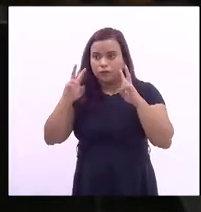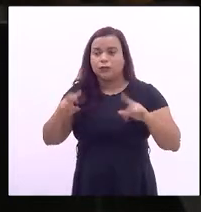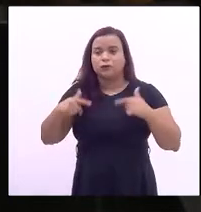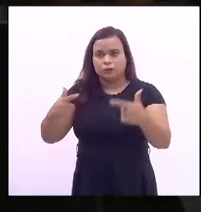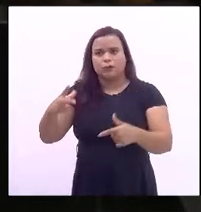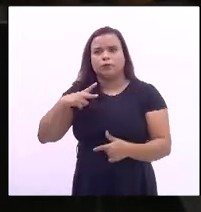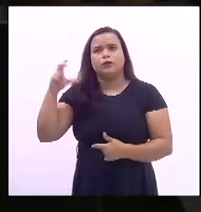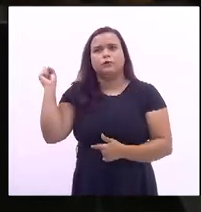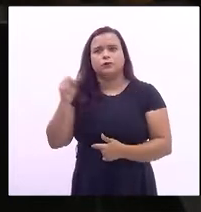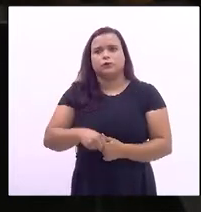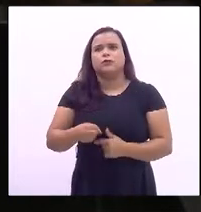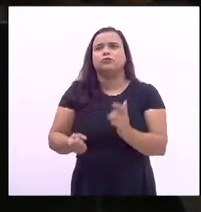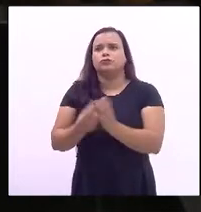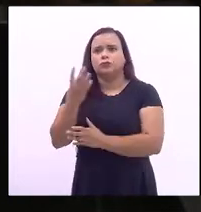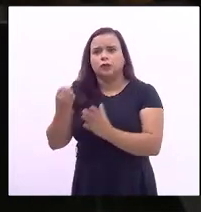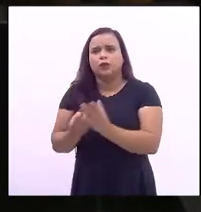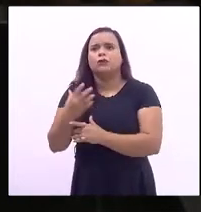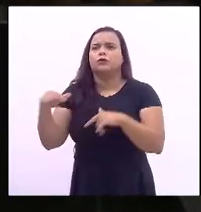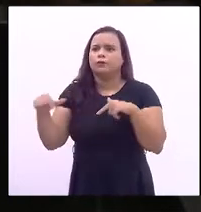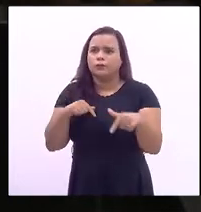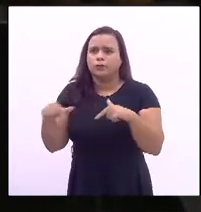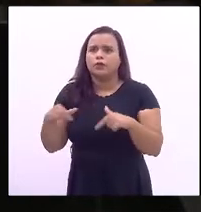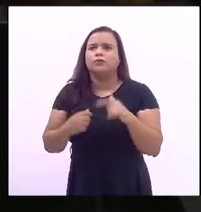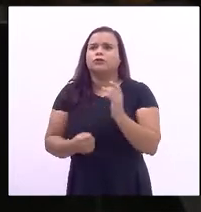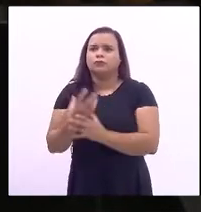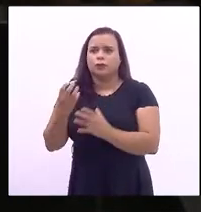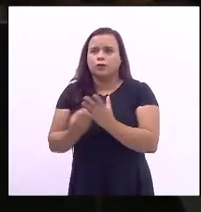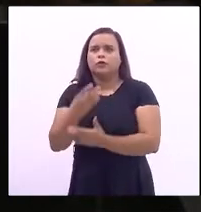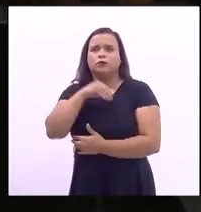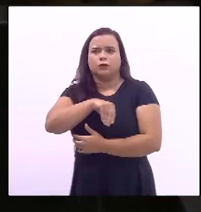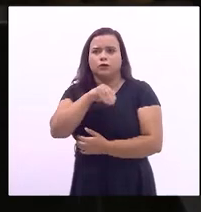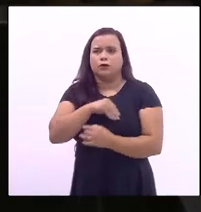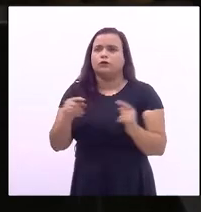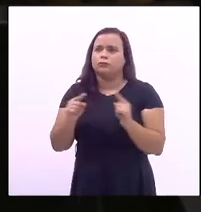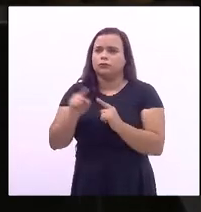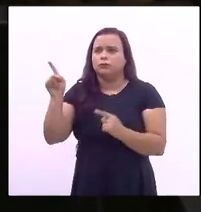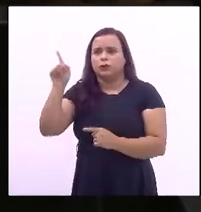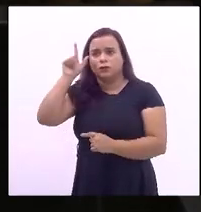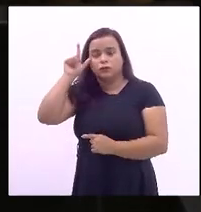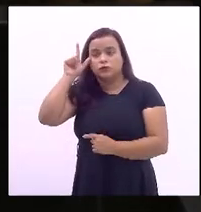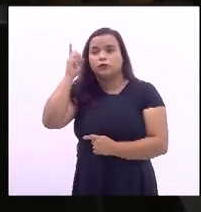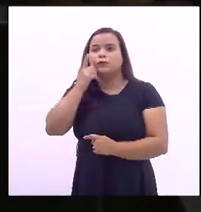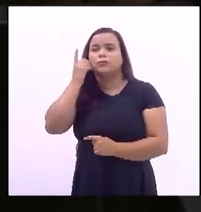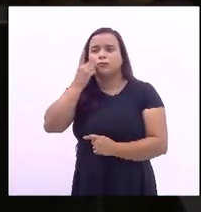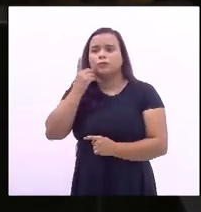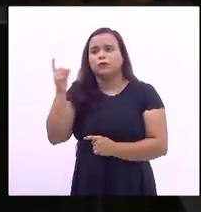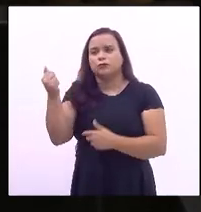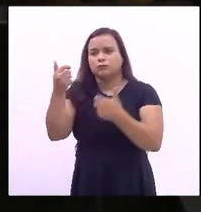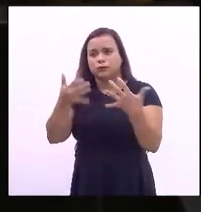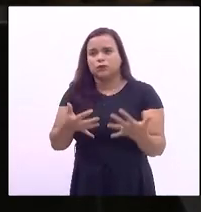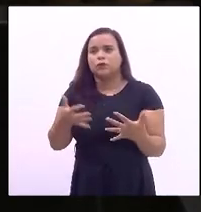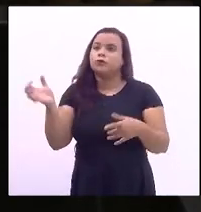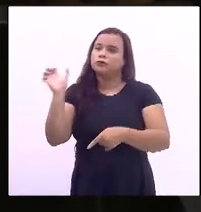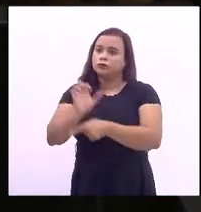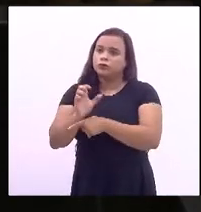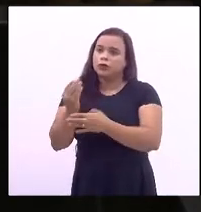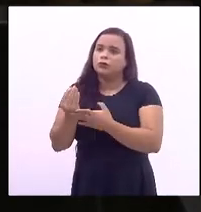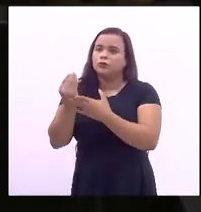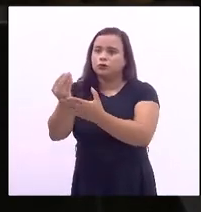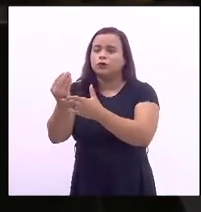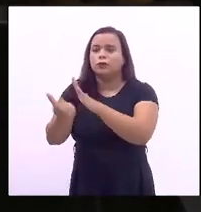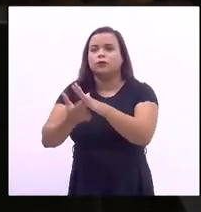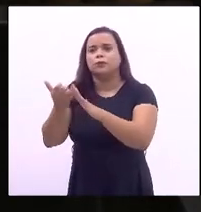privada gerando emprego gerando renda como a própria deputada Lucinha disse que quando o estado do o para